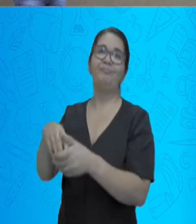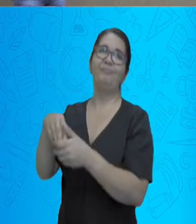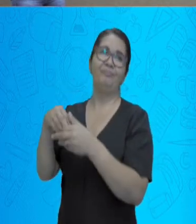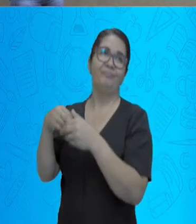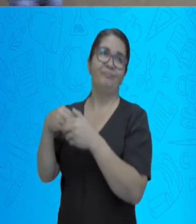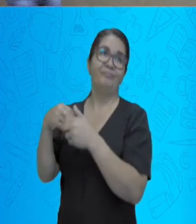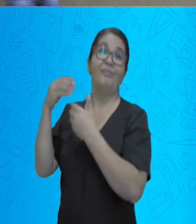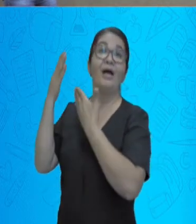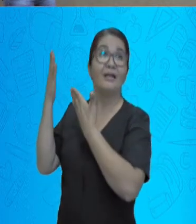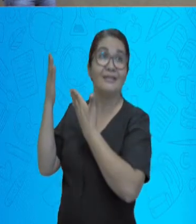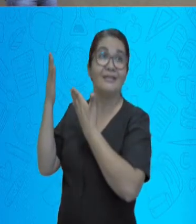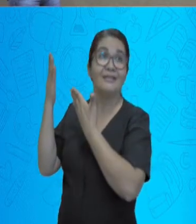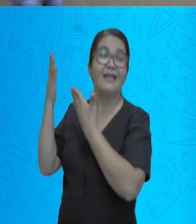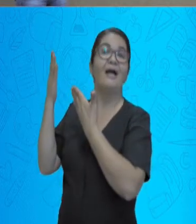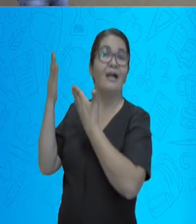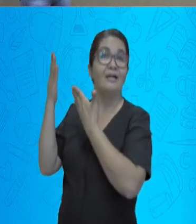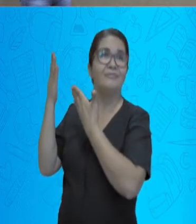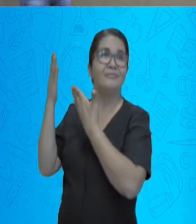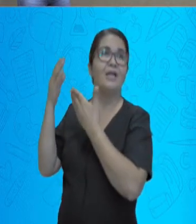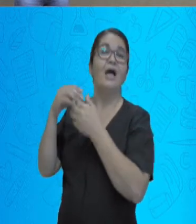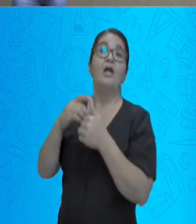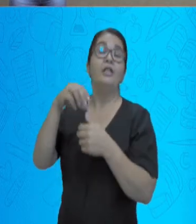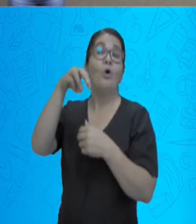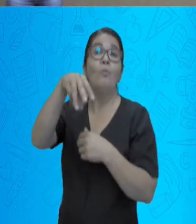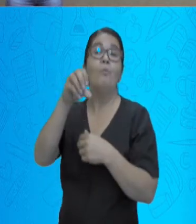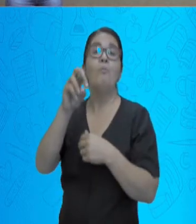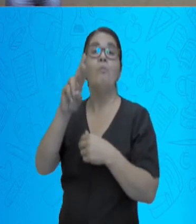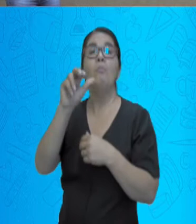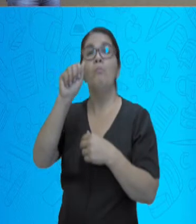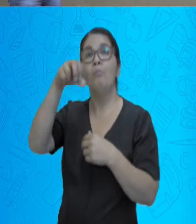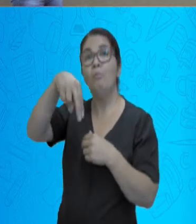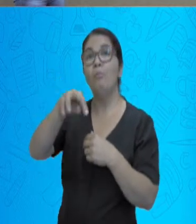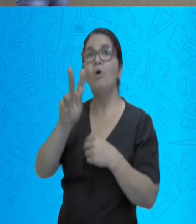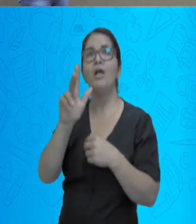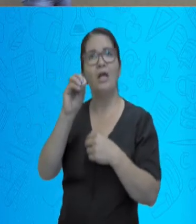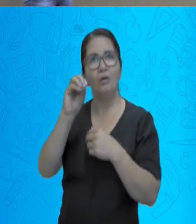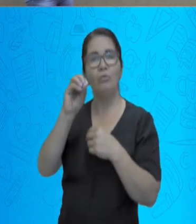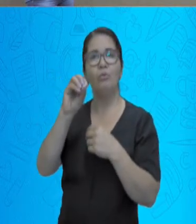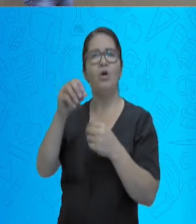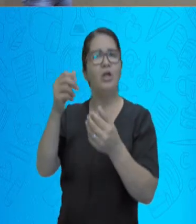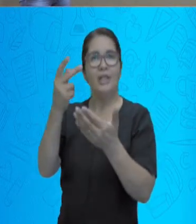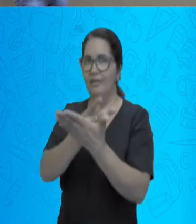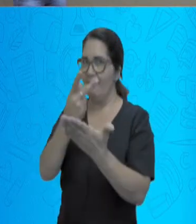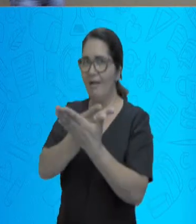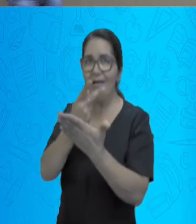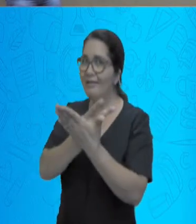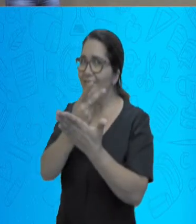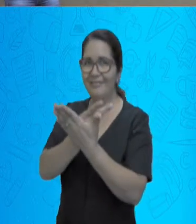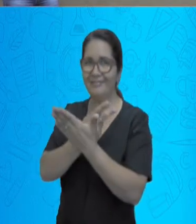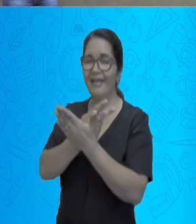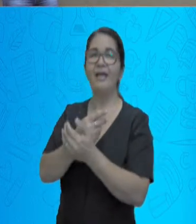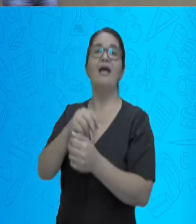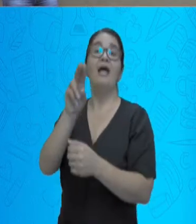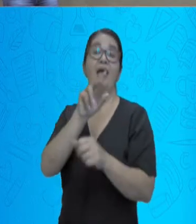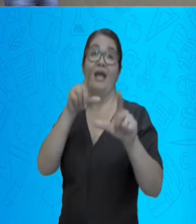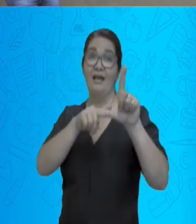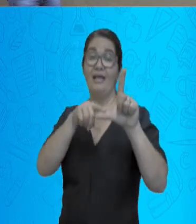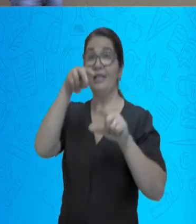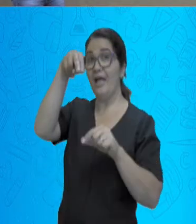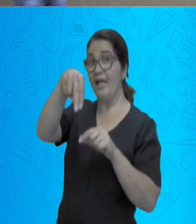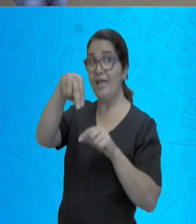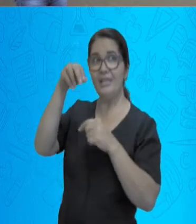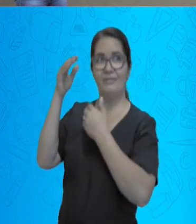Emprego. Ah, emprego já está certo, olha lá. Antes do P usamos o M. Pomba também está